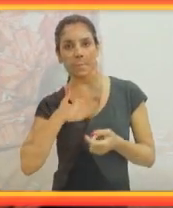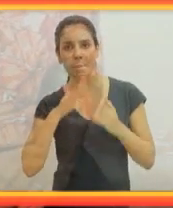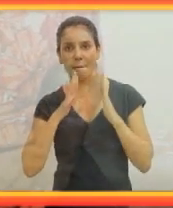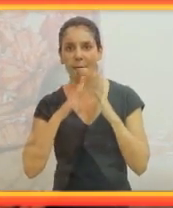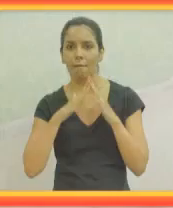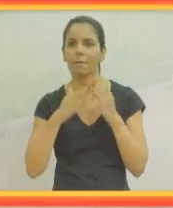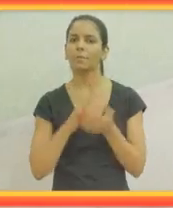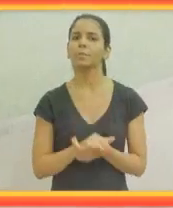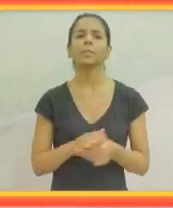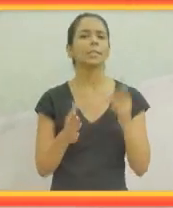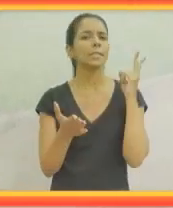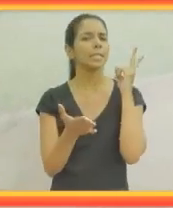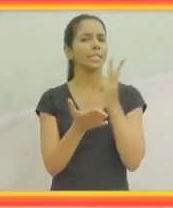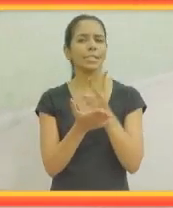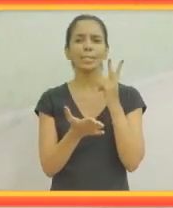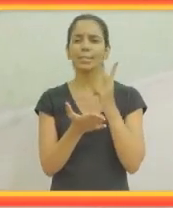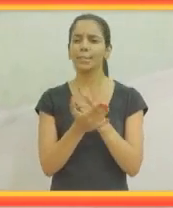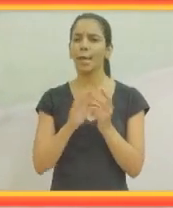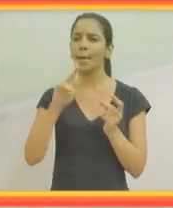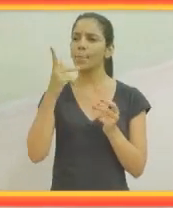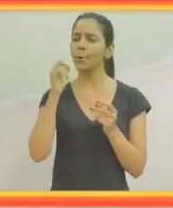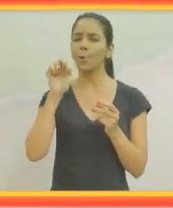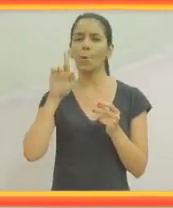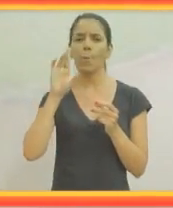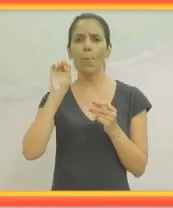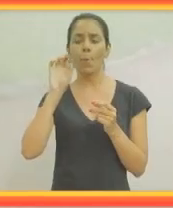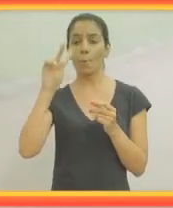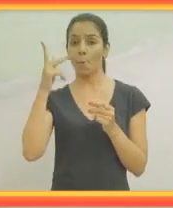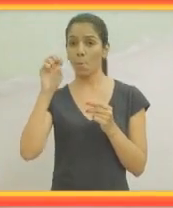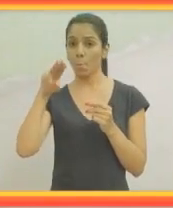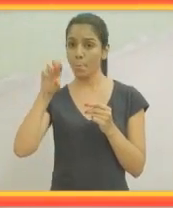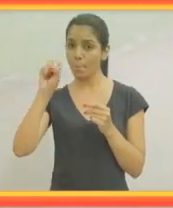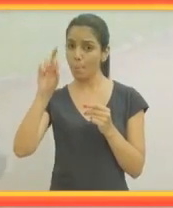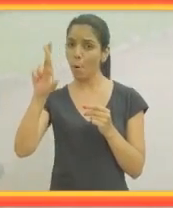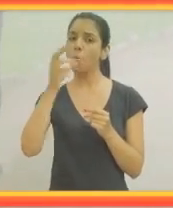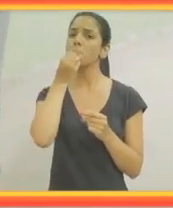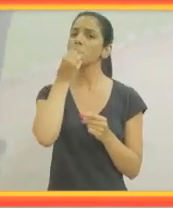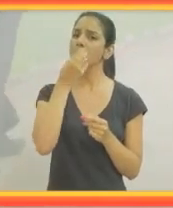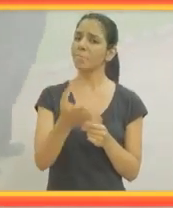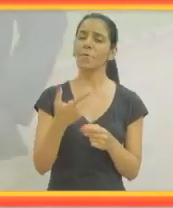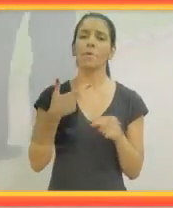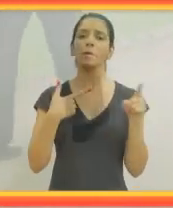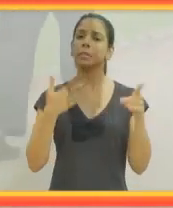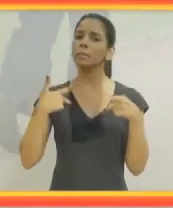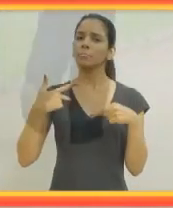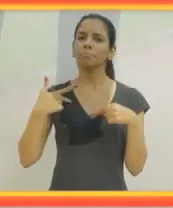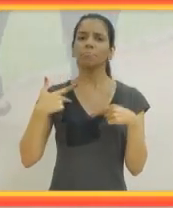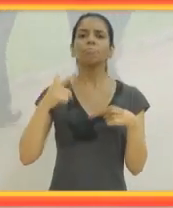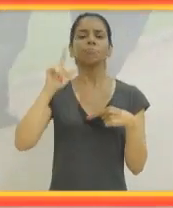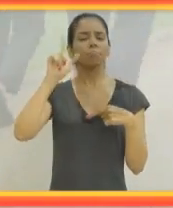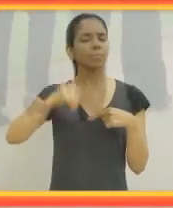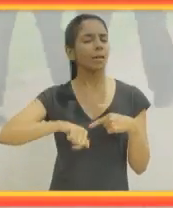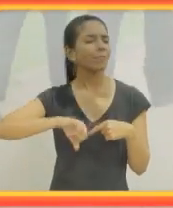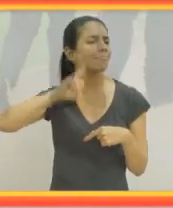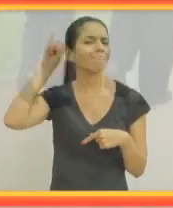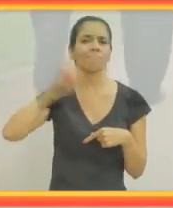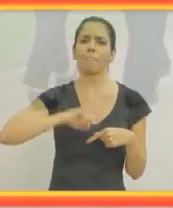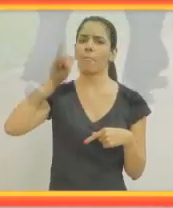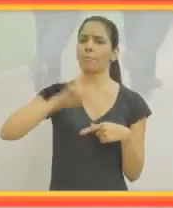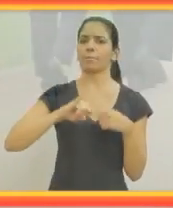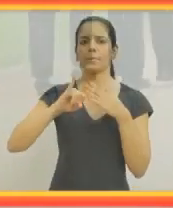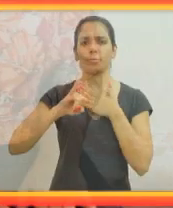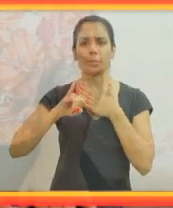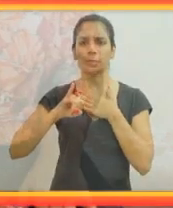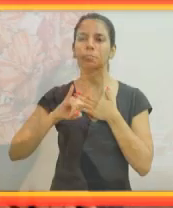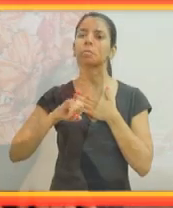para minha casa. Ele sempre está de bom humor. Ele representa